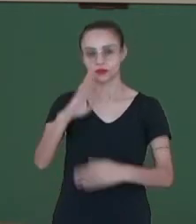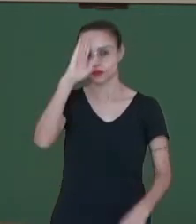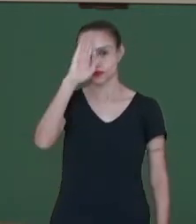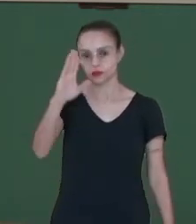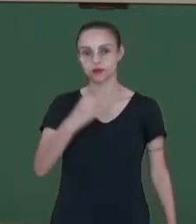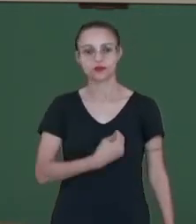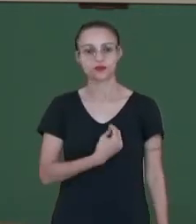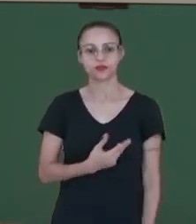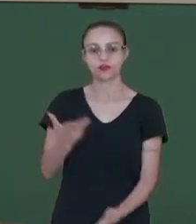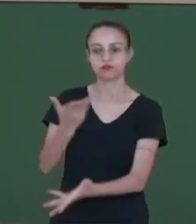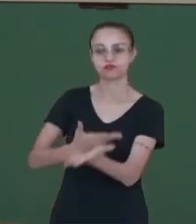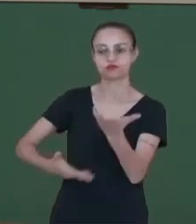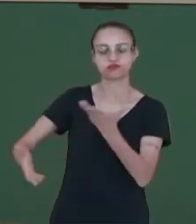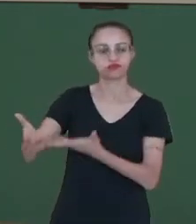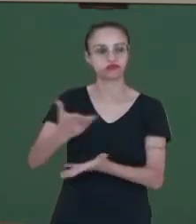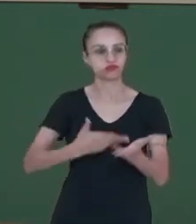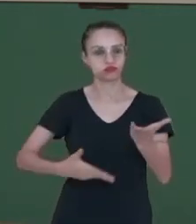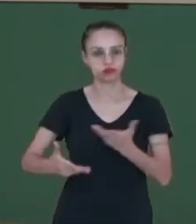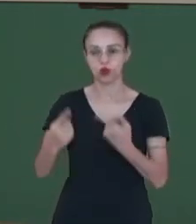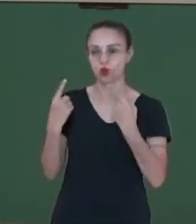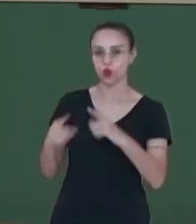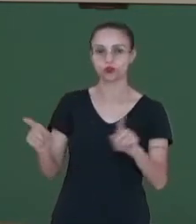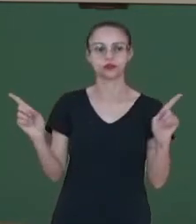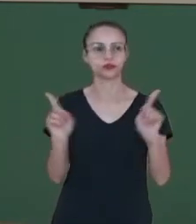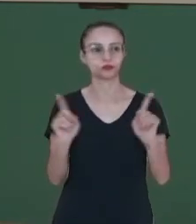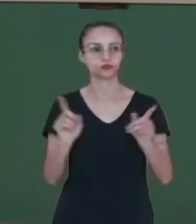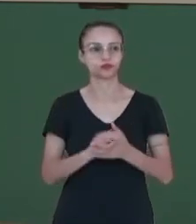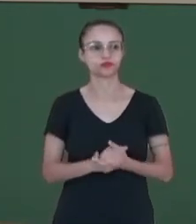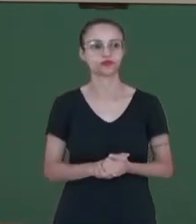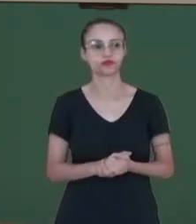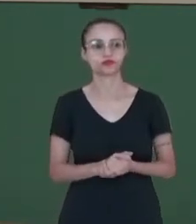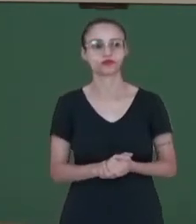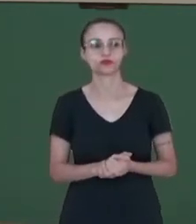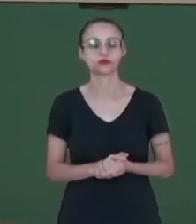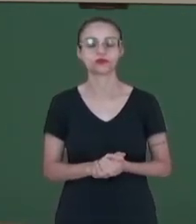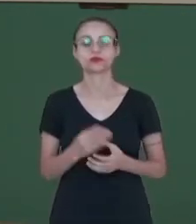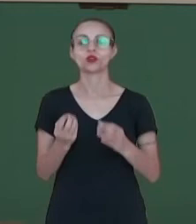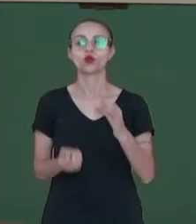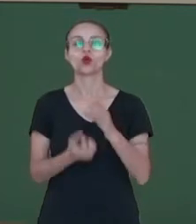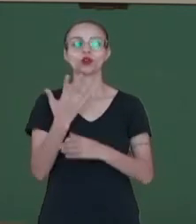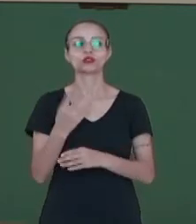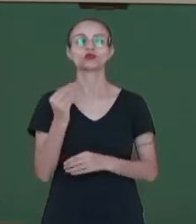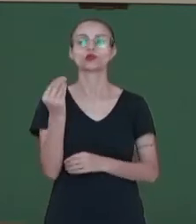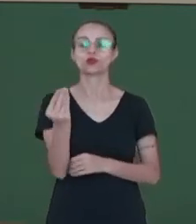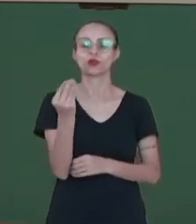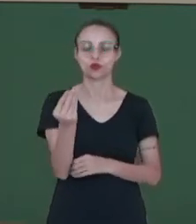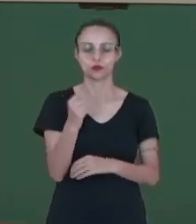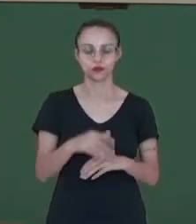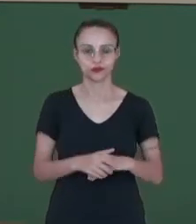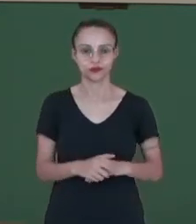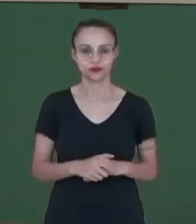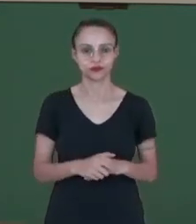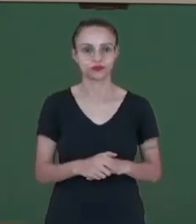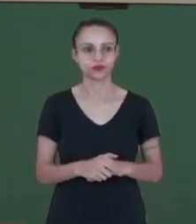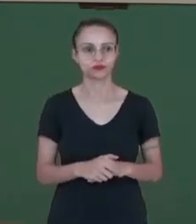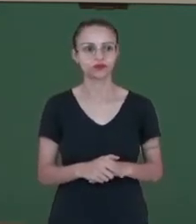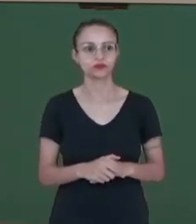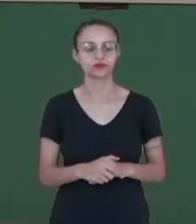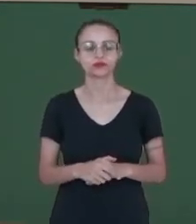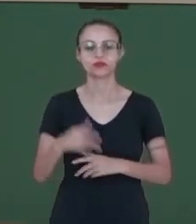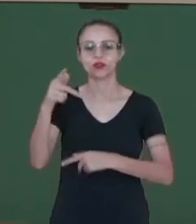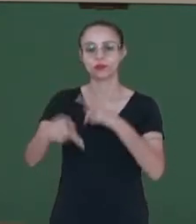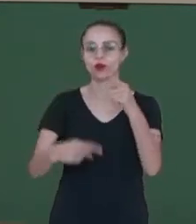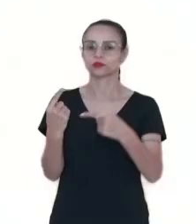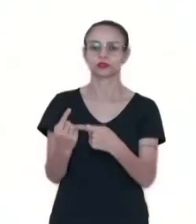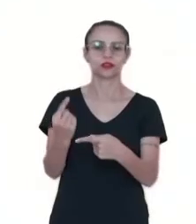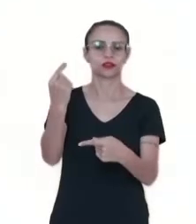viver uns com os outros e não jogar contra os outros. E como é que se originou os jogos cooperativos, né? Lá